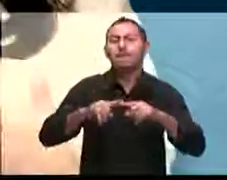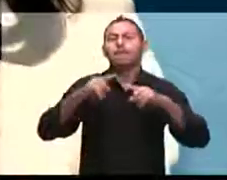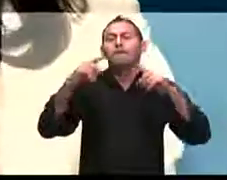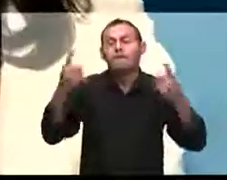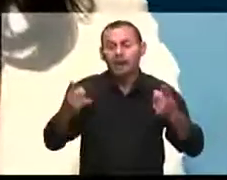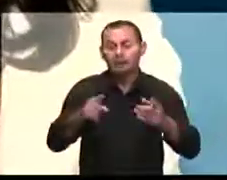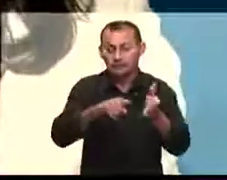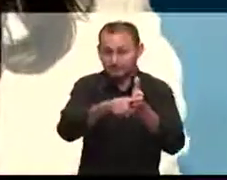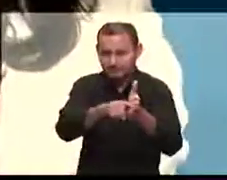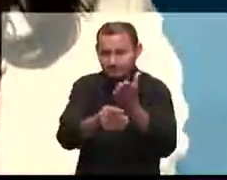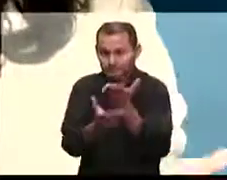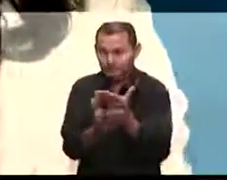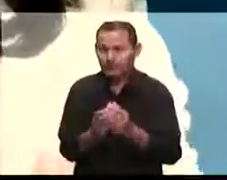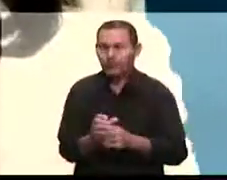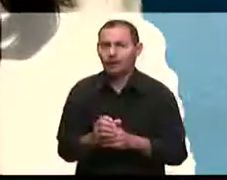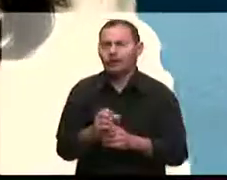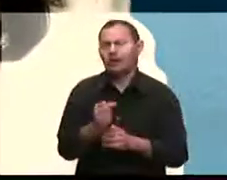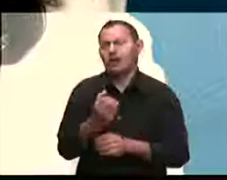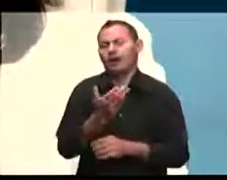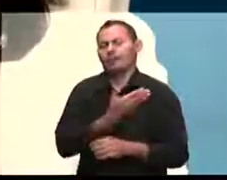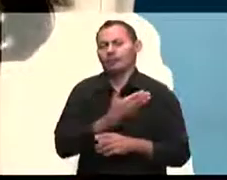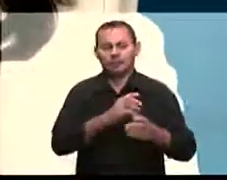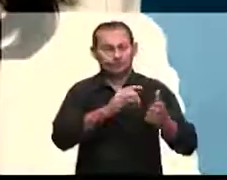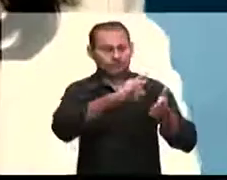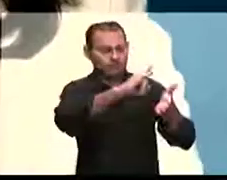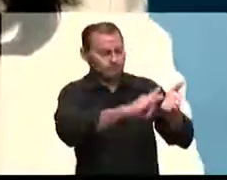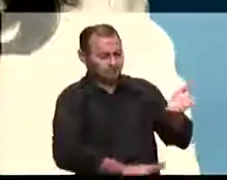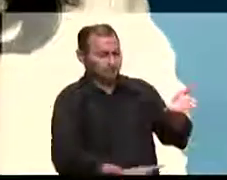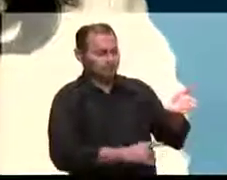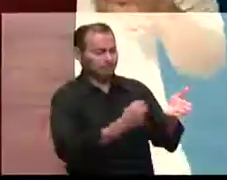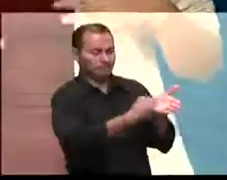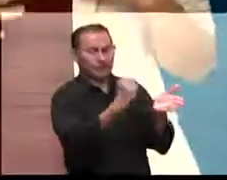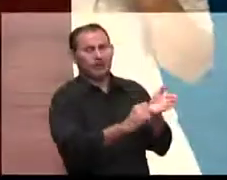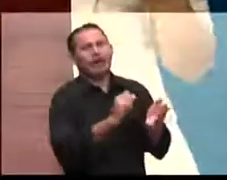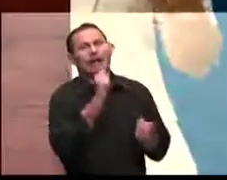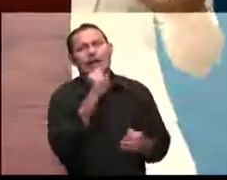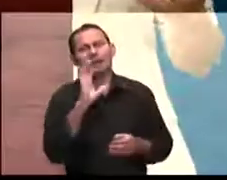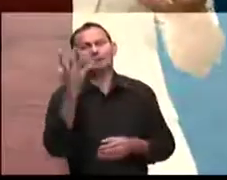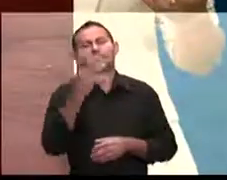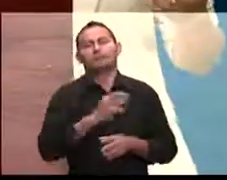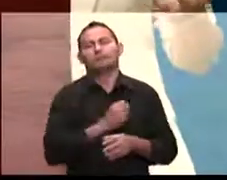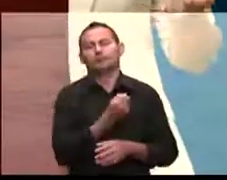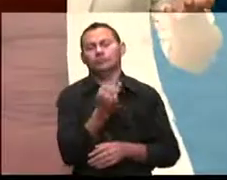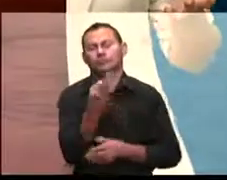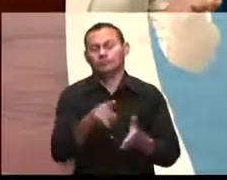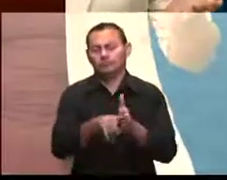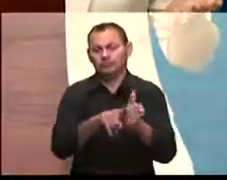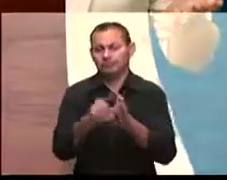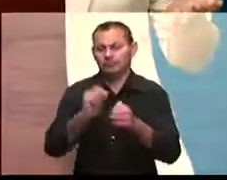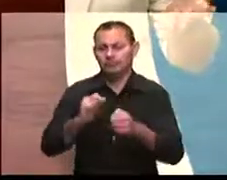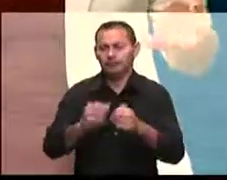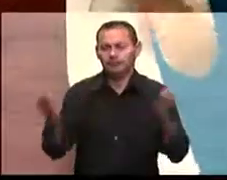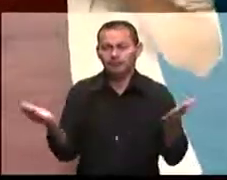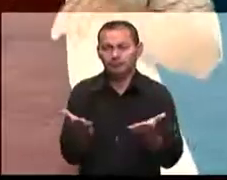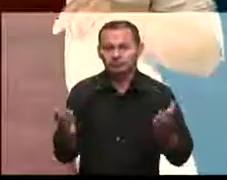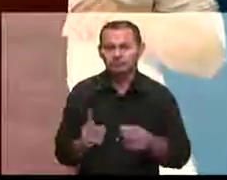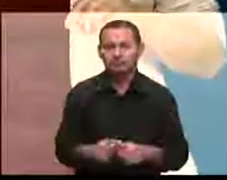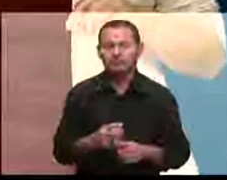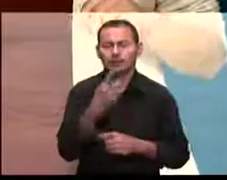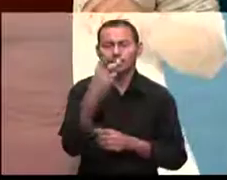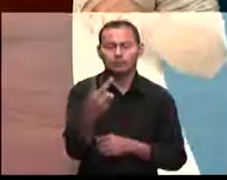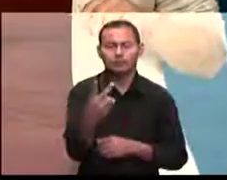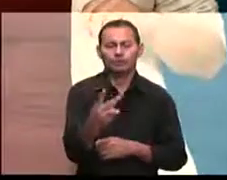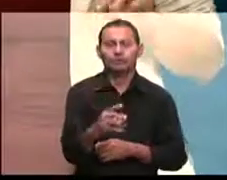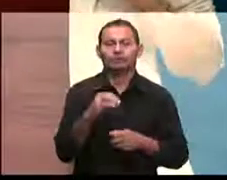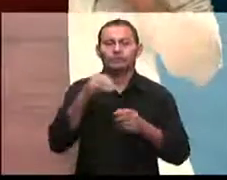entanto, as pesquisas com a velha amiga prancheta ainda acontecem. São várias as pesquisas utilizadas atualmente, duas